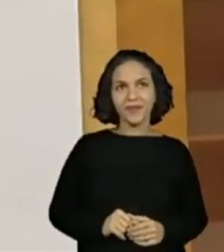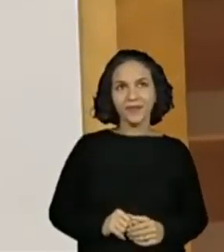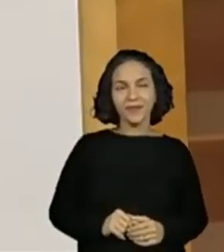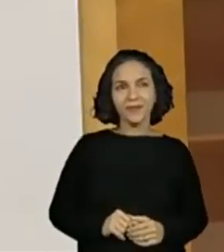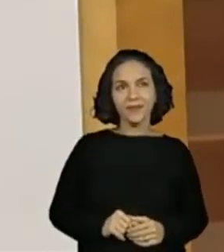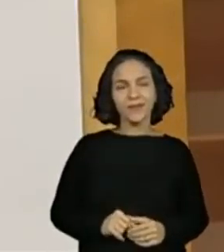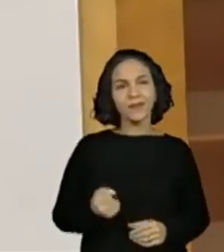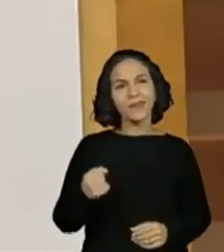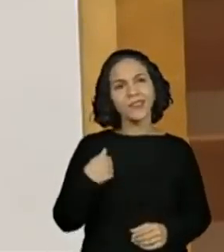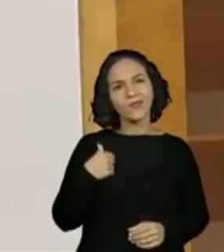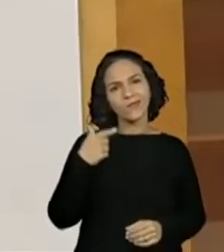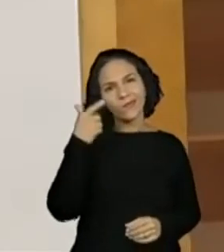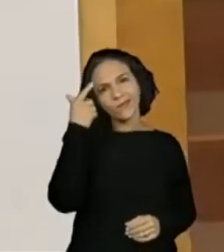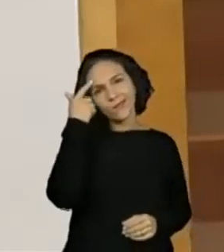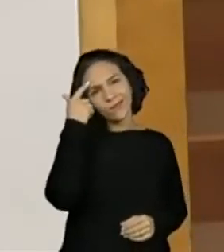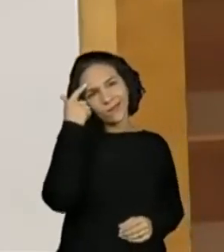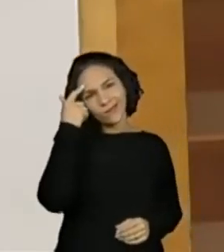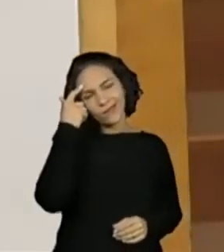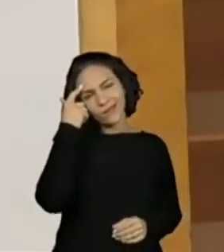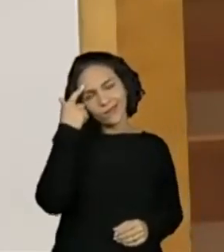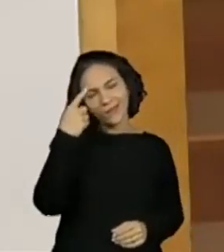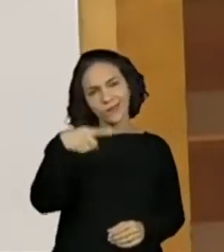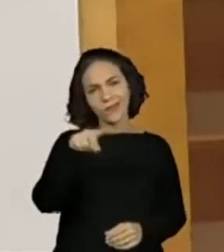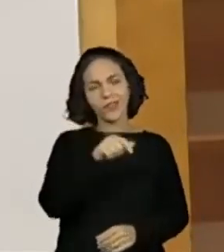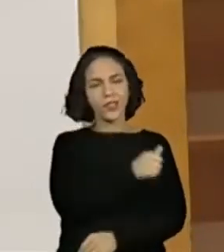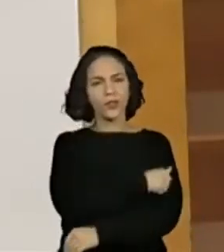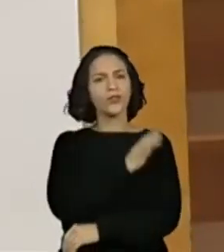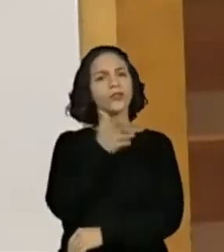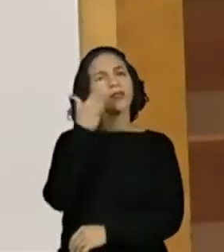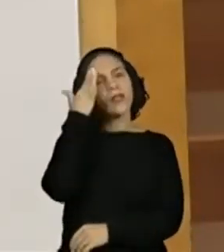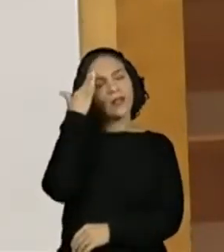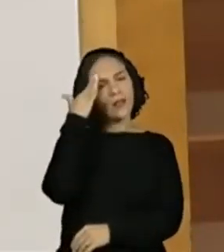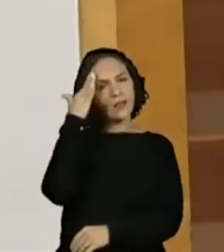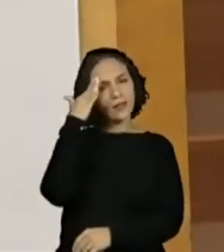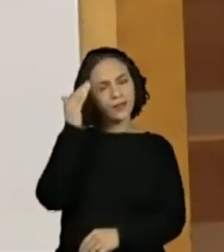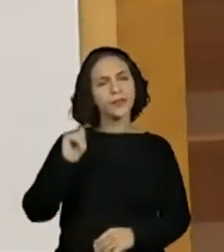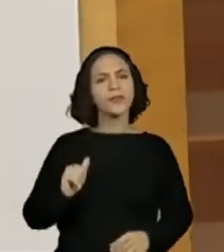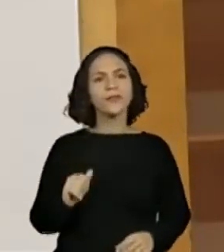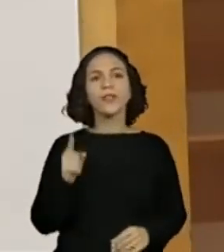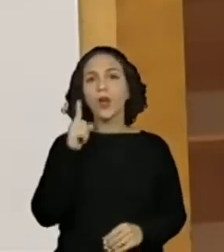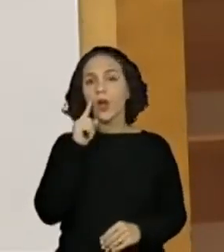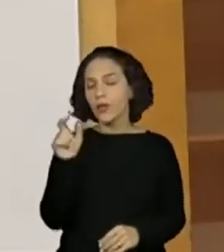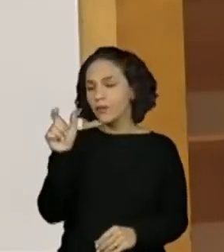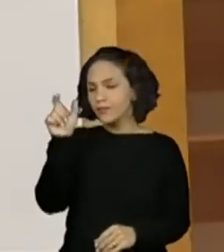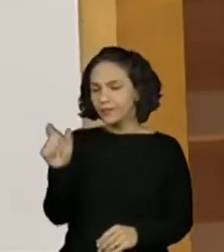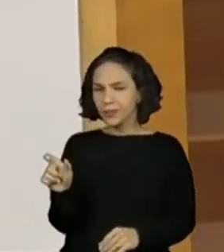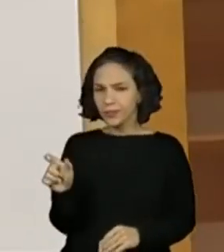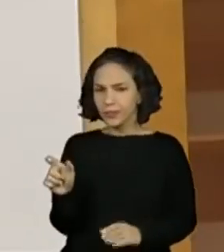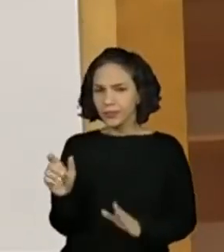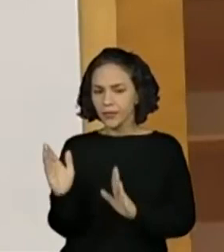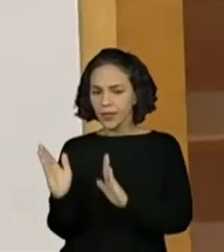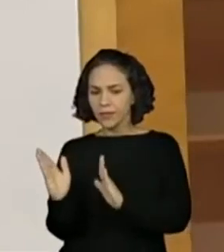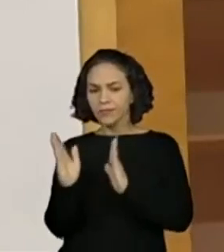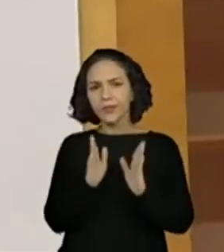Vamos precisar ajudar. Os alunos já têm certeza que eles já sabem. Já perceberam, criança, o que acontece de uma coluna para outra?